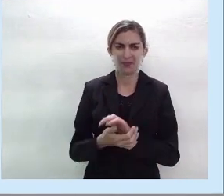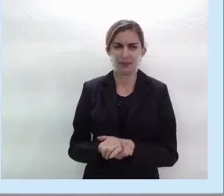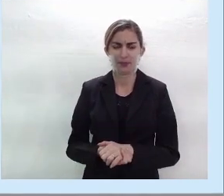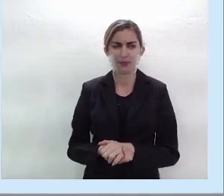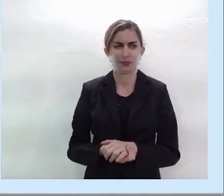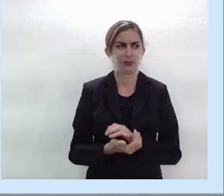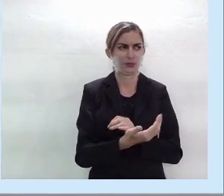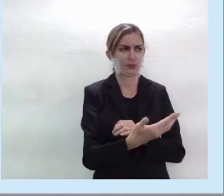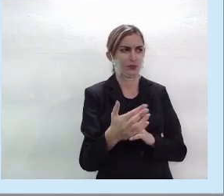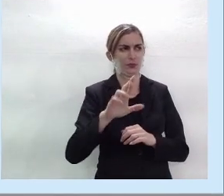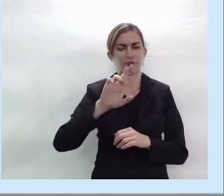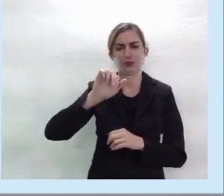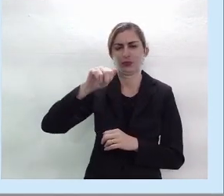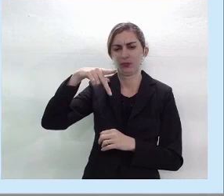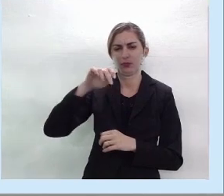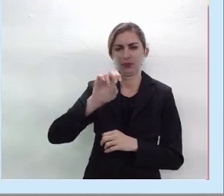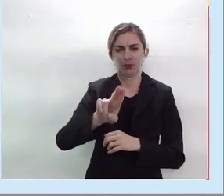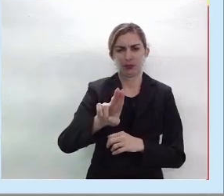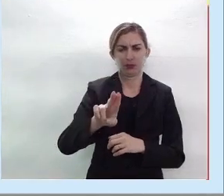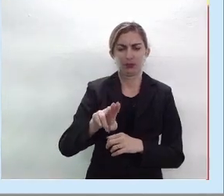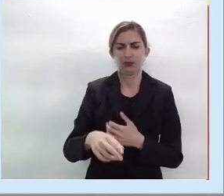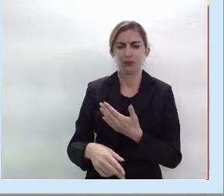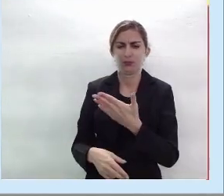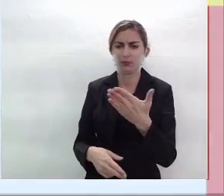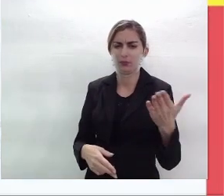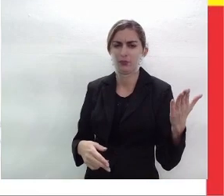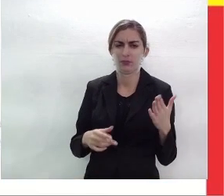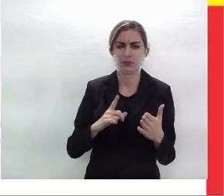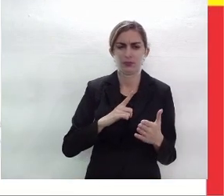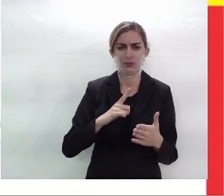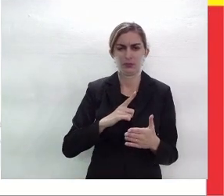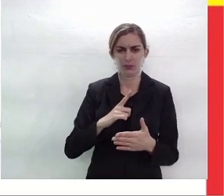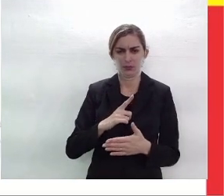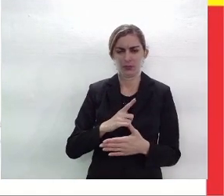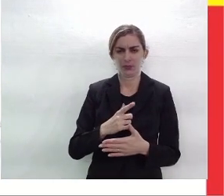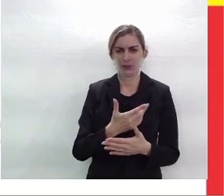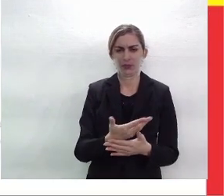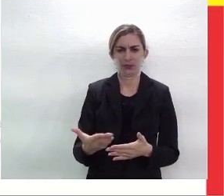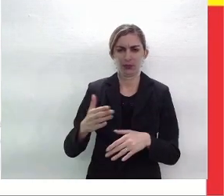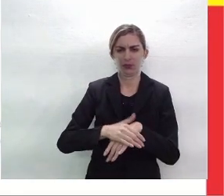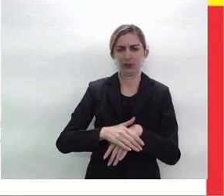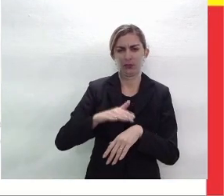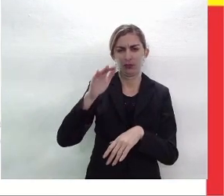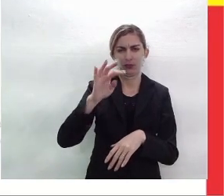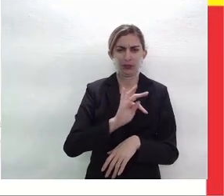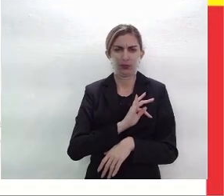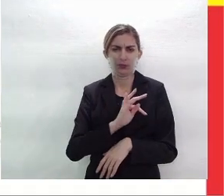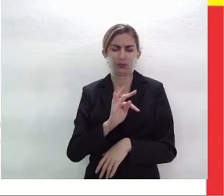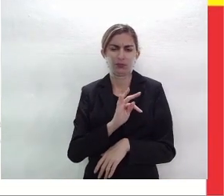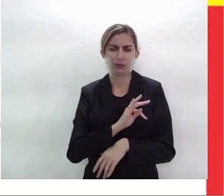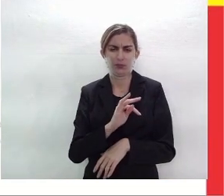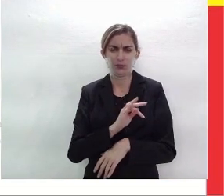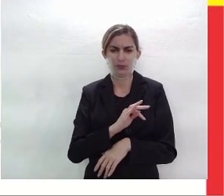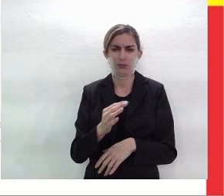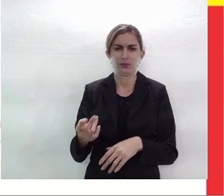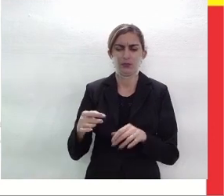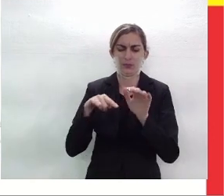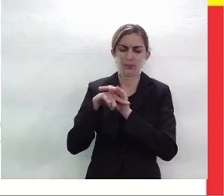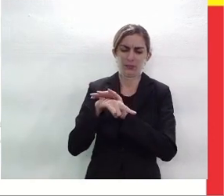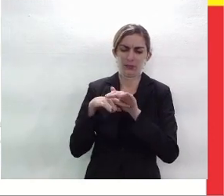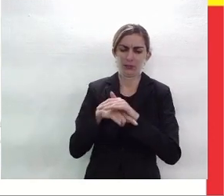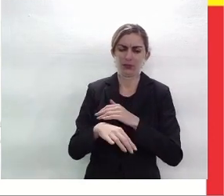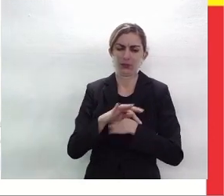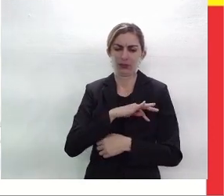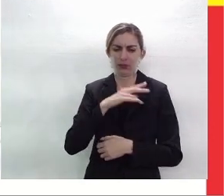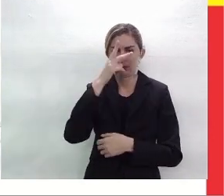etc. E o rapel primp, né? Esse estilo exige uma maior técnica, uma maior